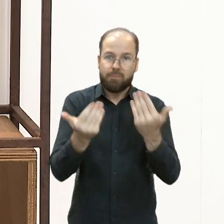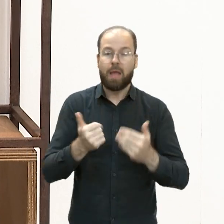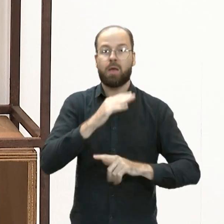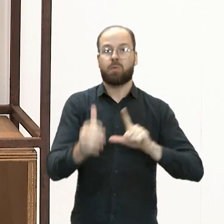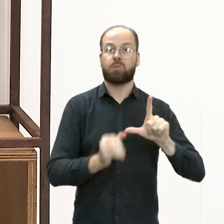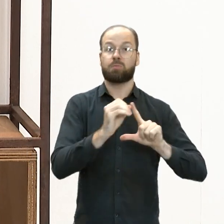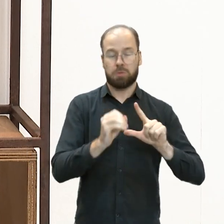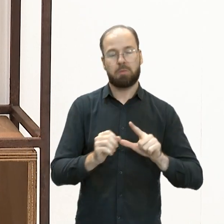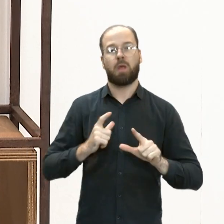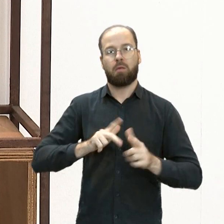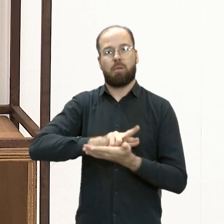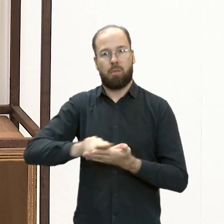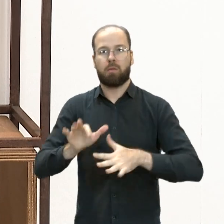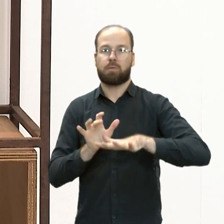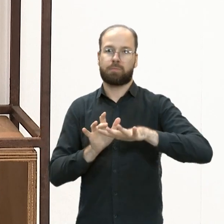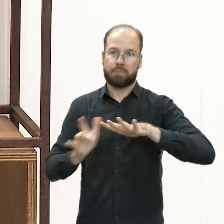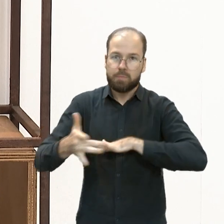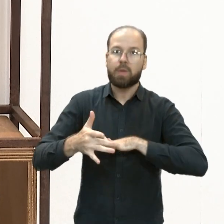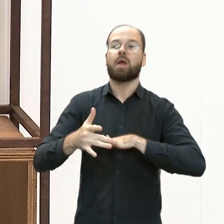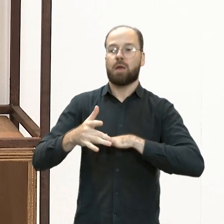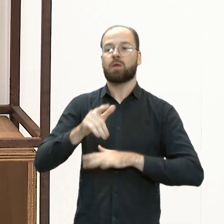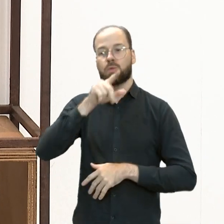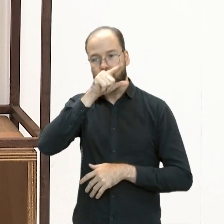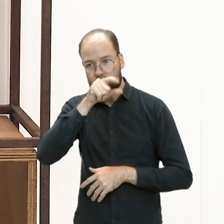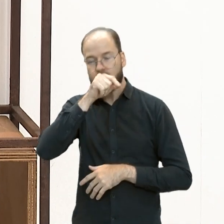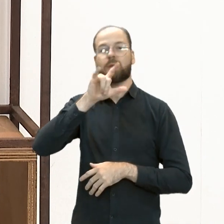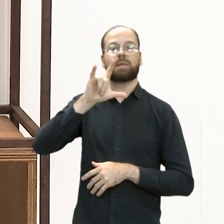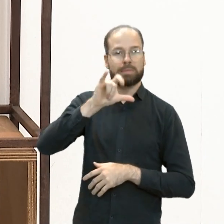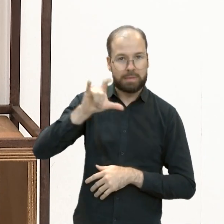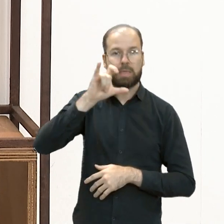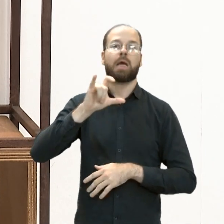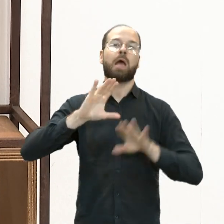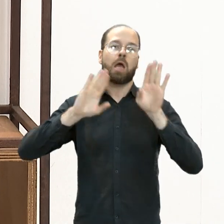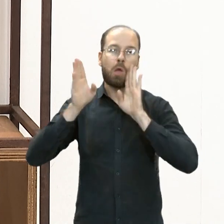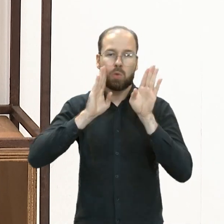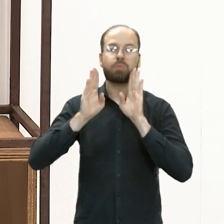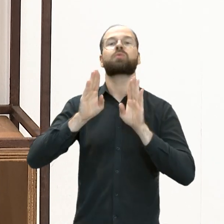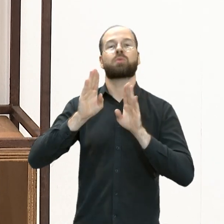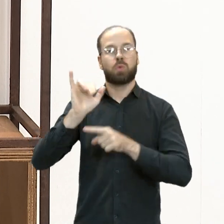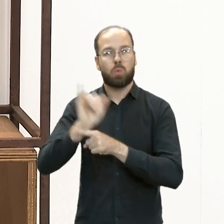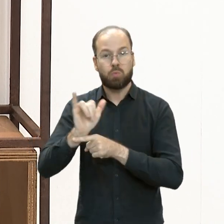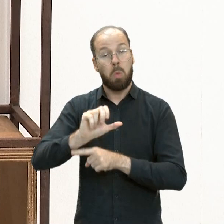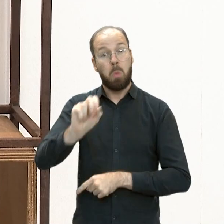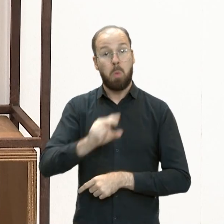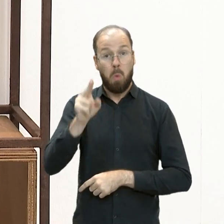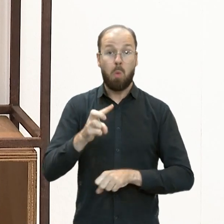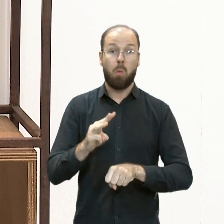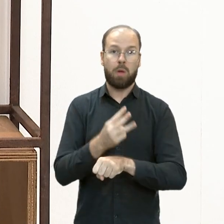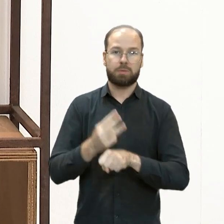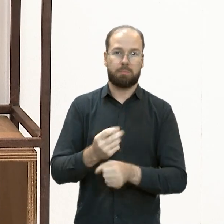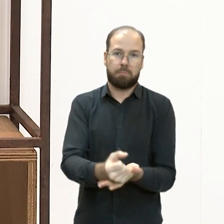redes sociais. A gente tem Twitter, Instagram, Facebook, YouTube ou por meio do nosso WhatsApp. O número é